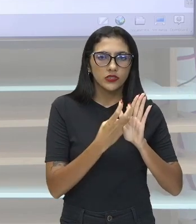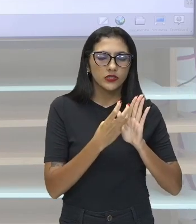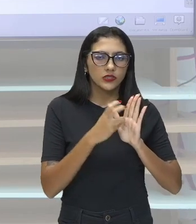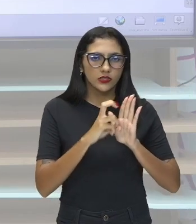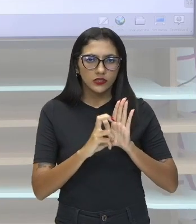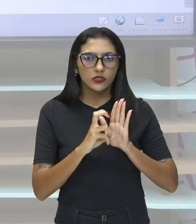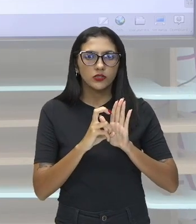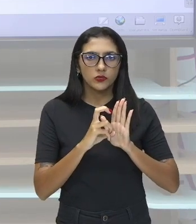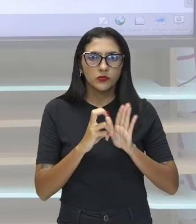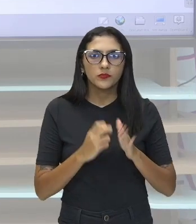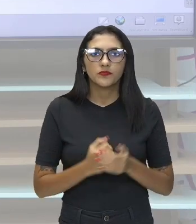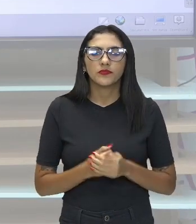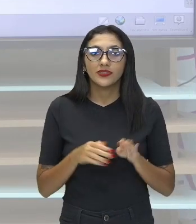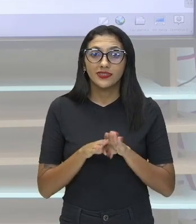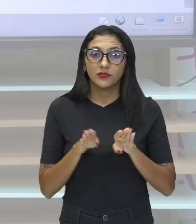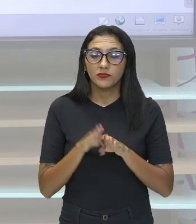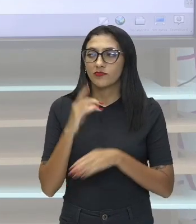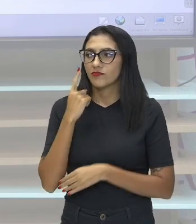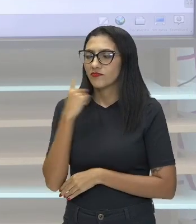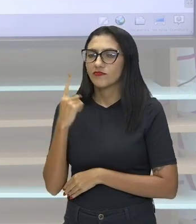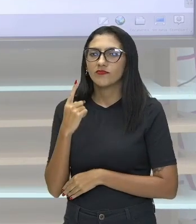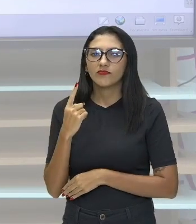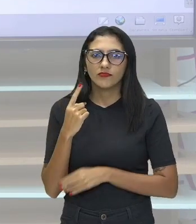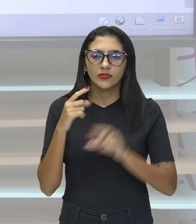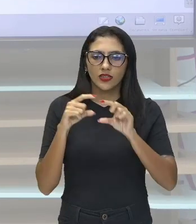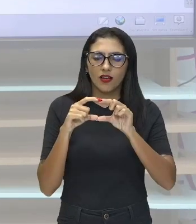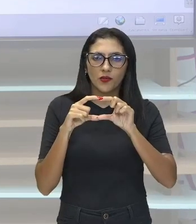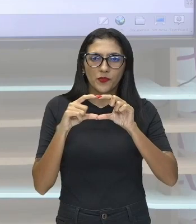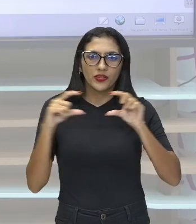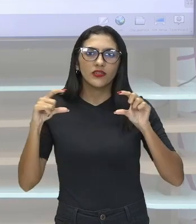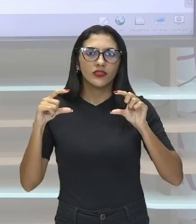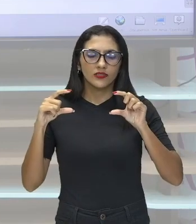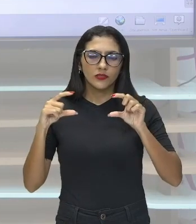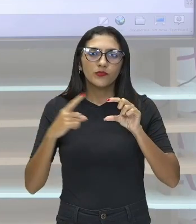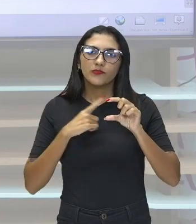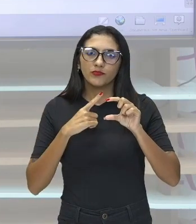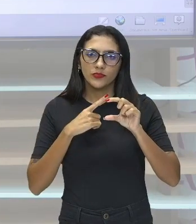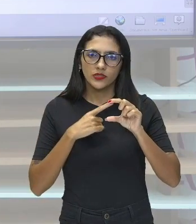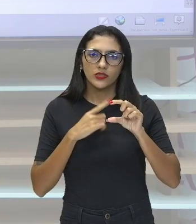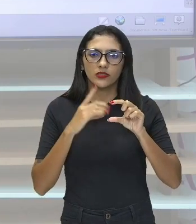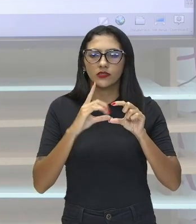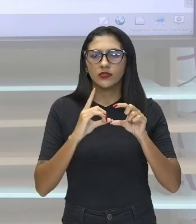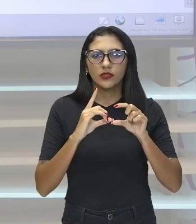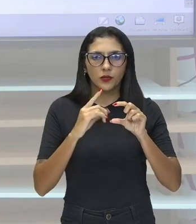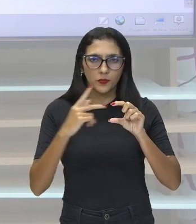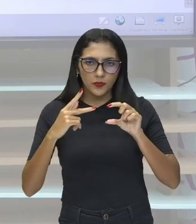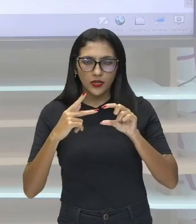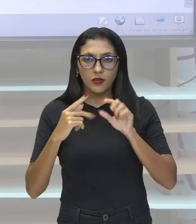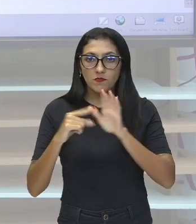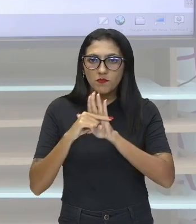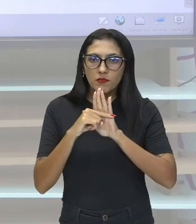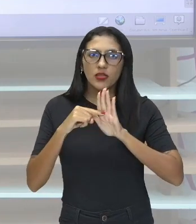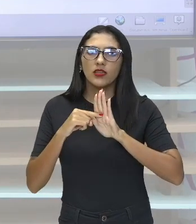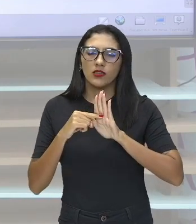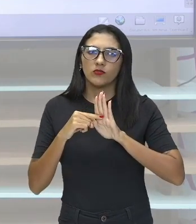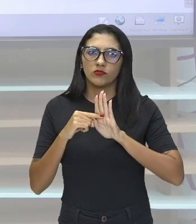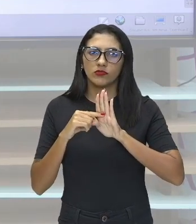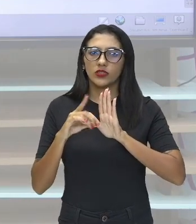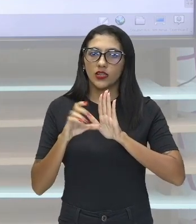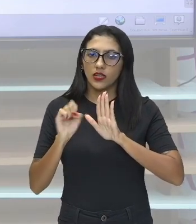negativo, e eu tenho um sinal negativo ali na operação, veja, diagonal principal menos diagonal secundária. Então, eu teria que fazer um